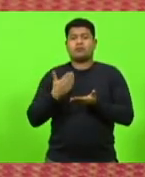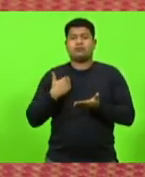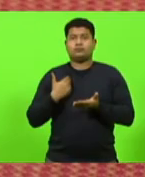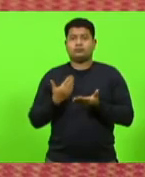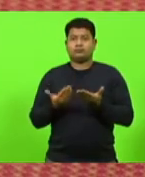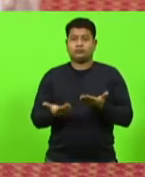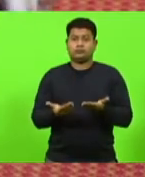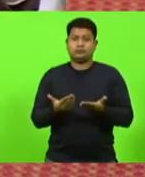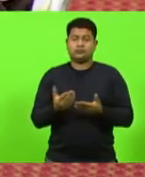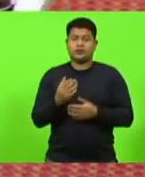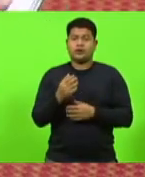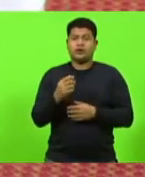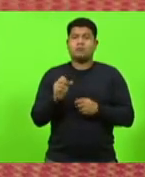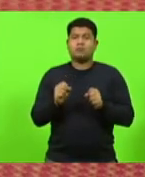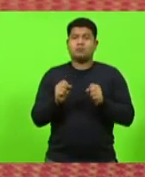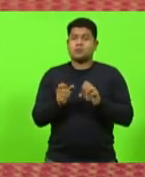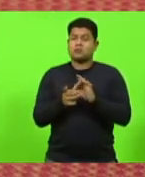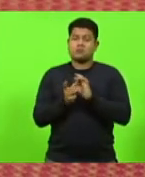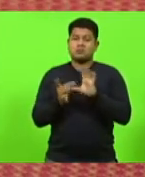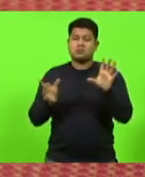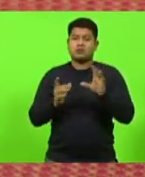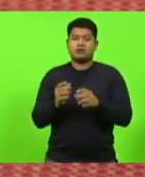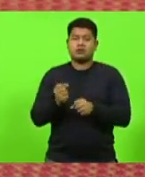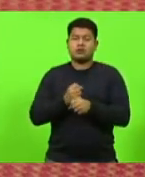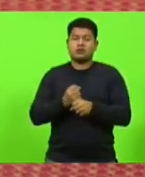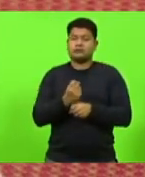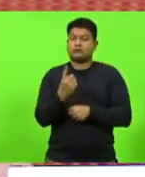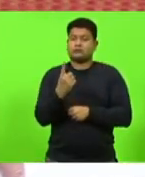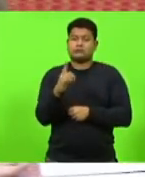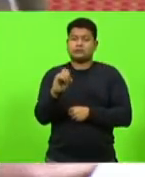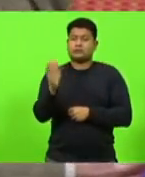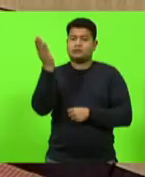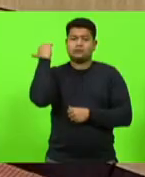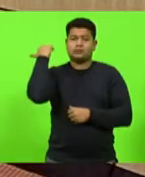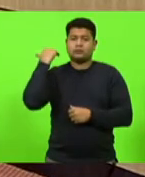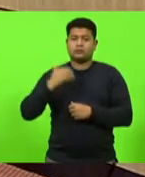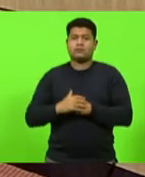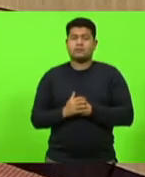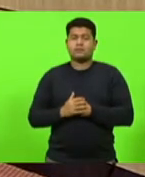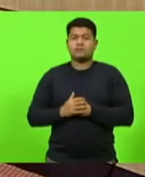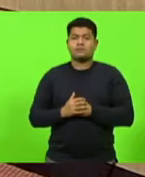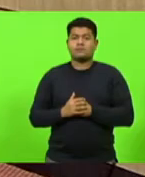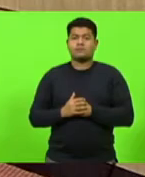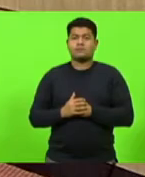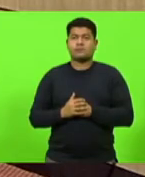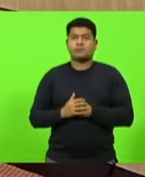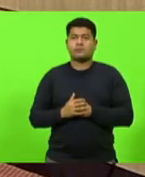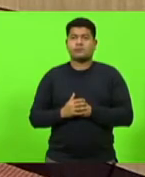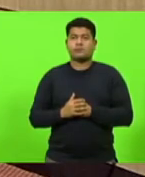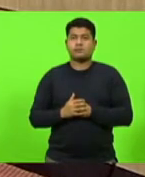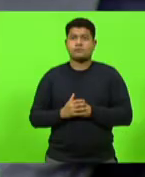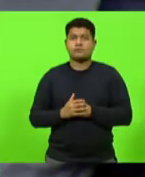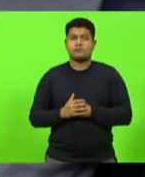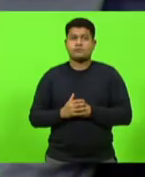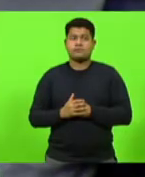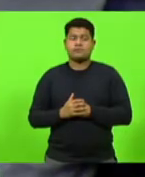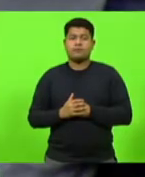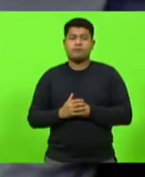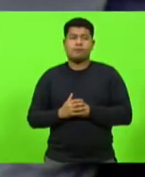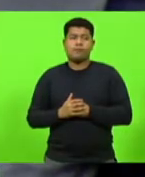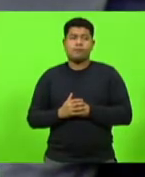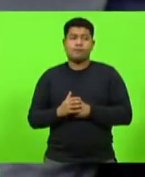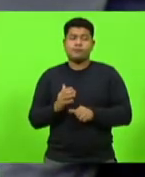aberto 5, 6, 7, 8, 10 anos atrás. Só isso. Deputado Marcos Vieira, eu vou fazer o seguinte. Sim, deputado, só, primeiro eu